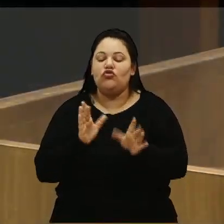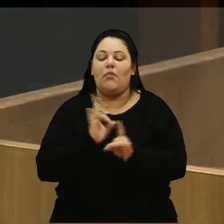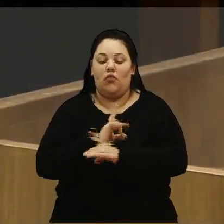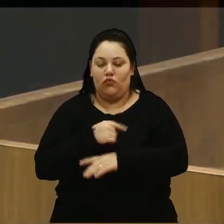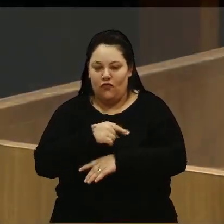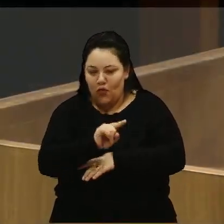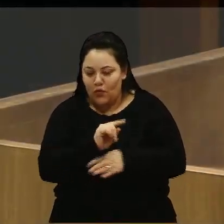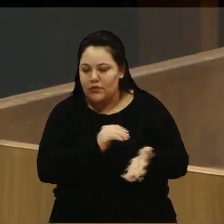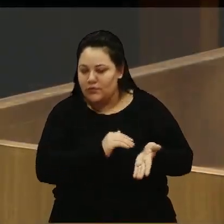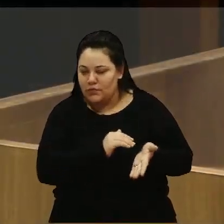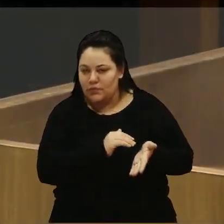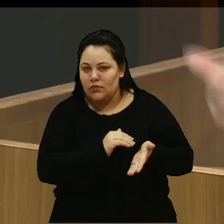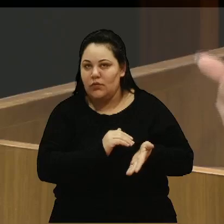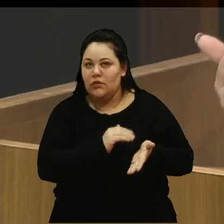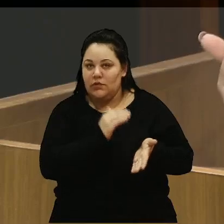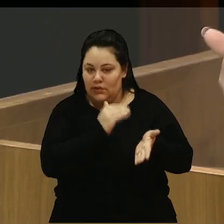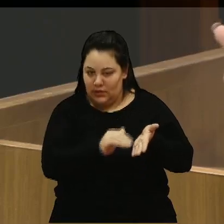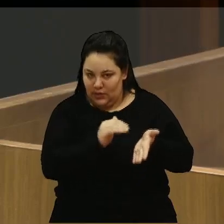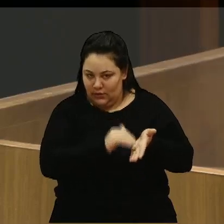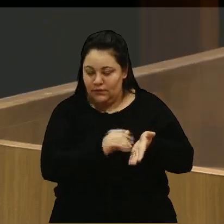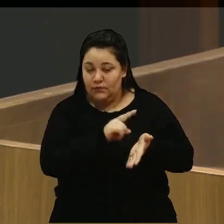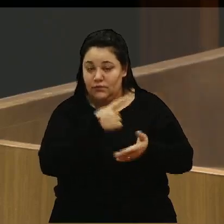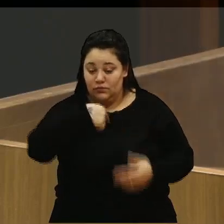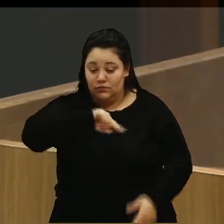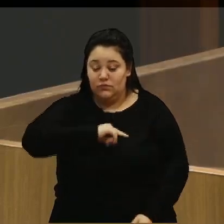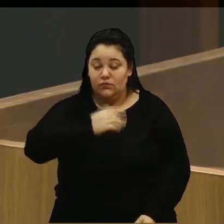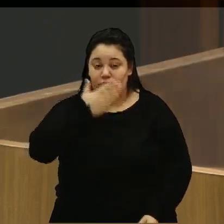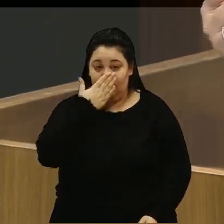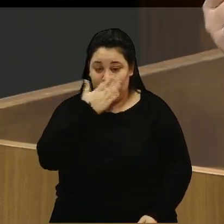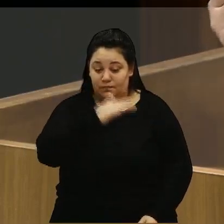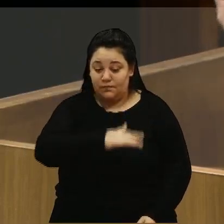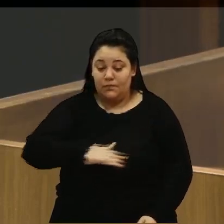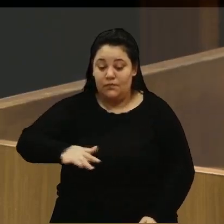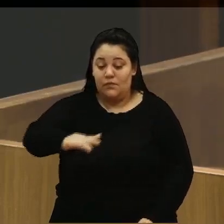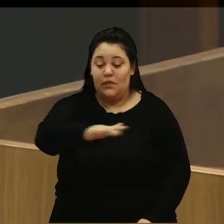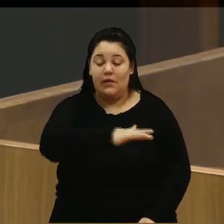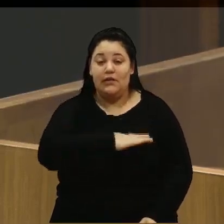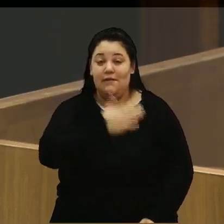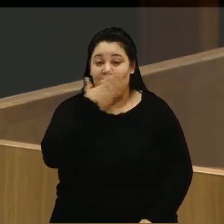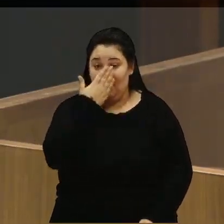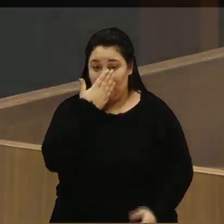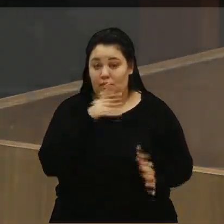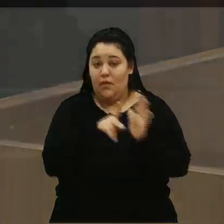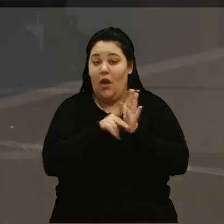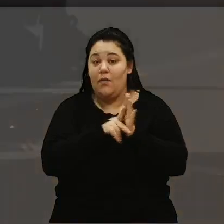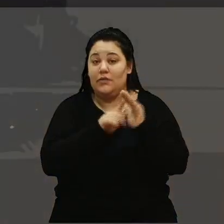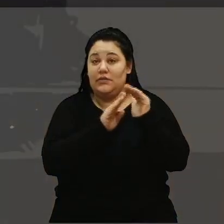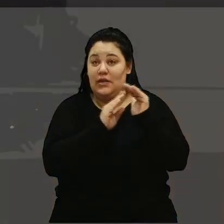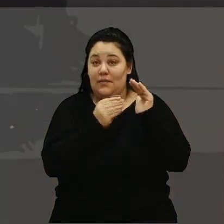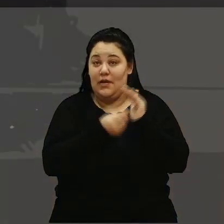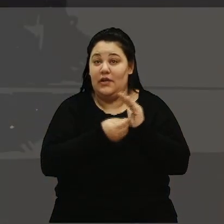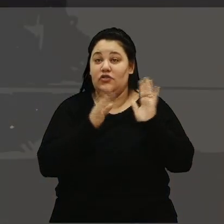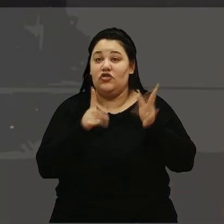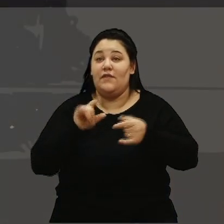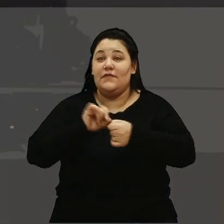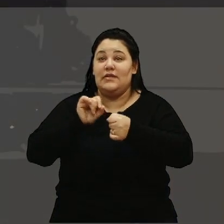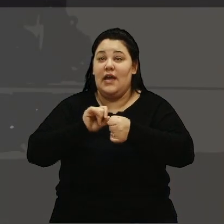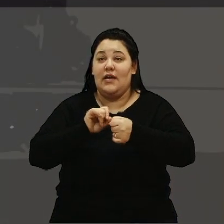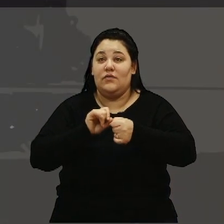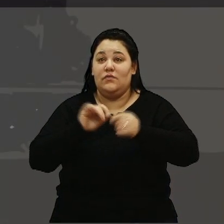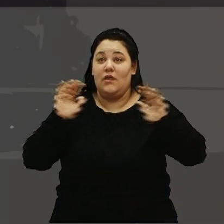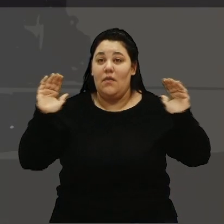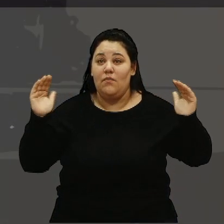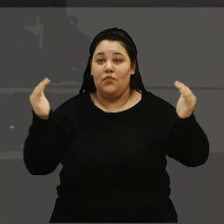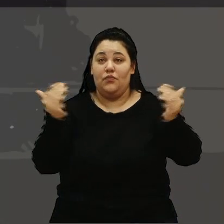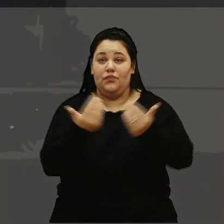gente mostrou que a área da frente, que é uma área do SAMAI, eles já fizeram as contenções. Eles colocaram